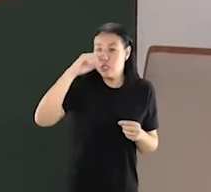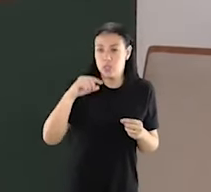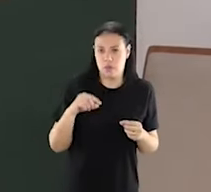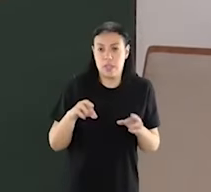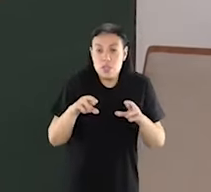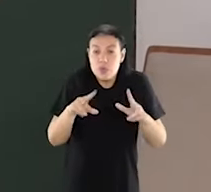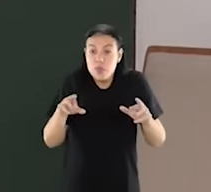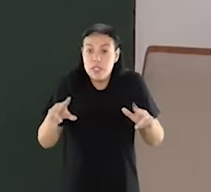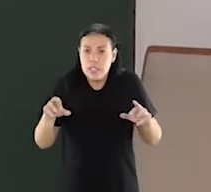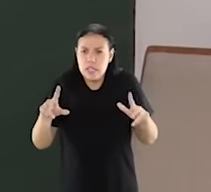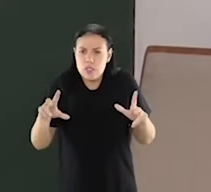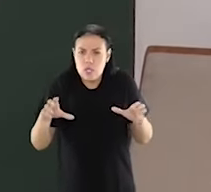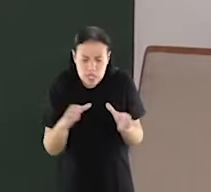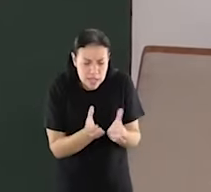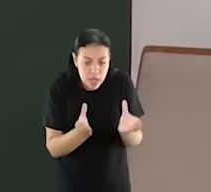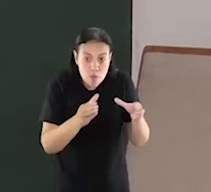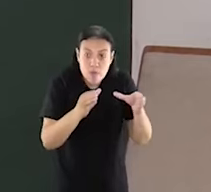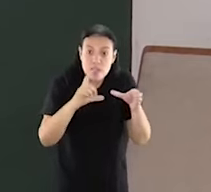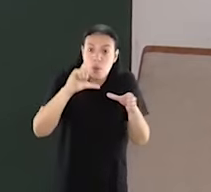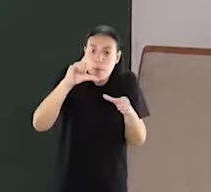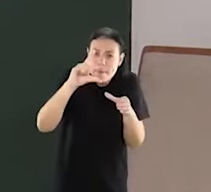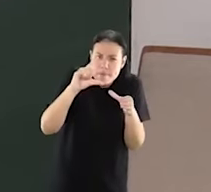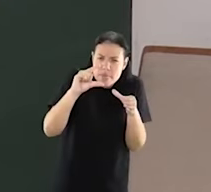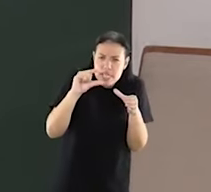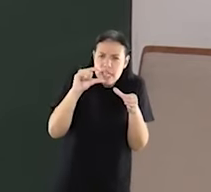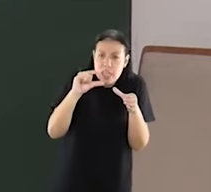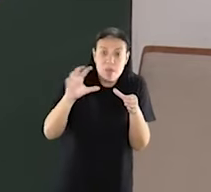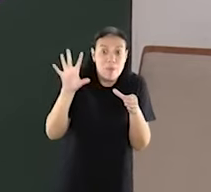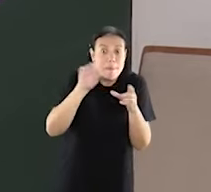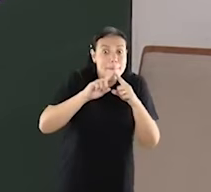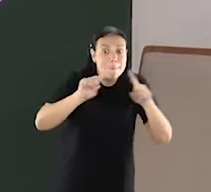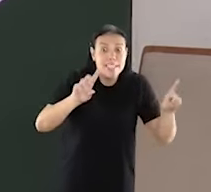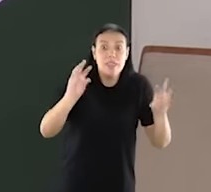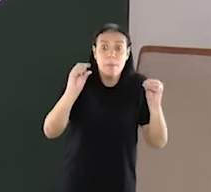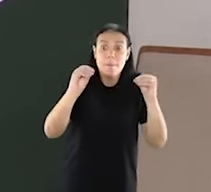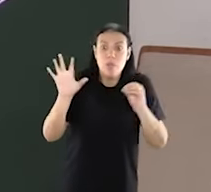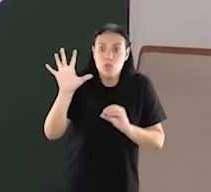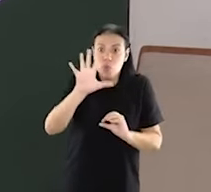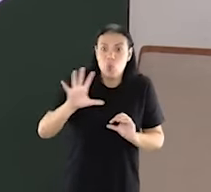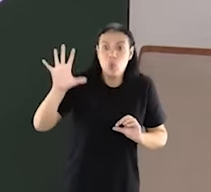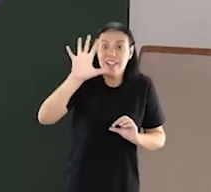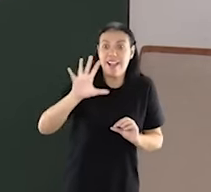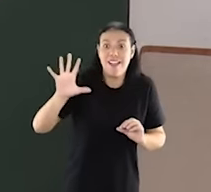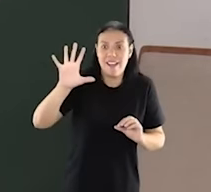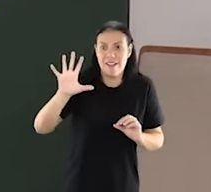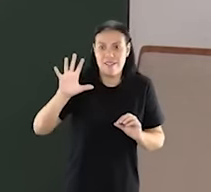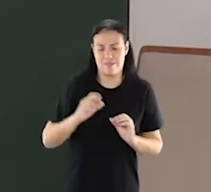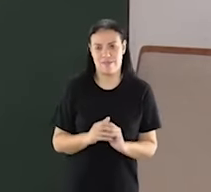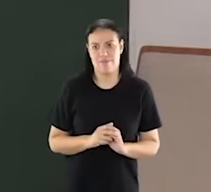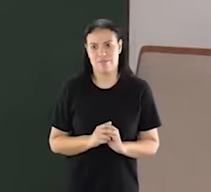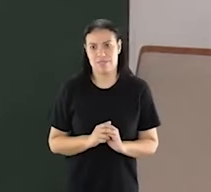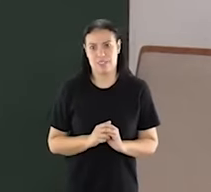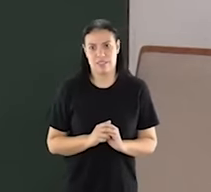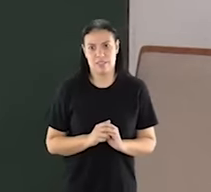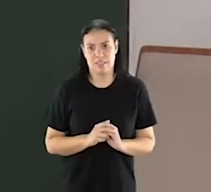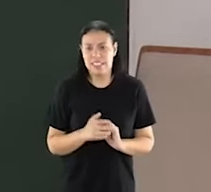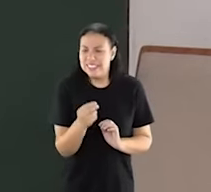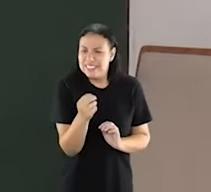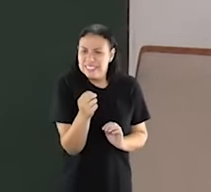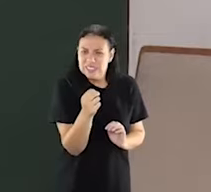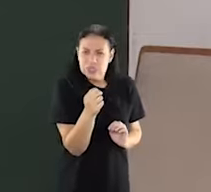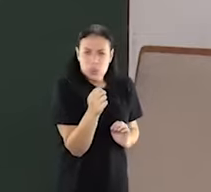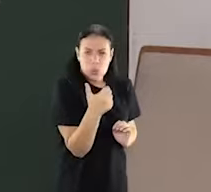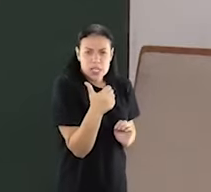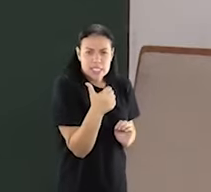pequenininho, que comporta dentro dele praticamente aí quase 500 ml, ou